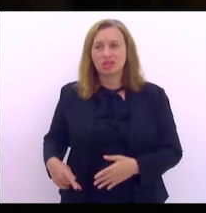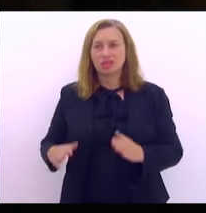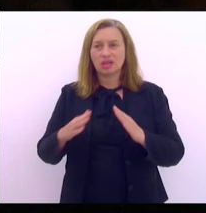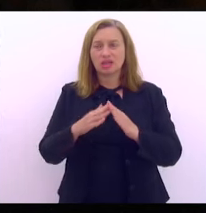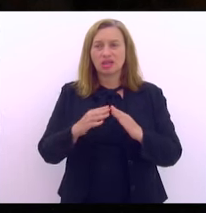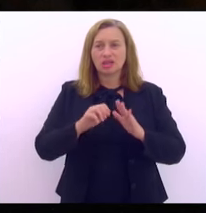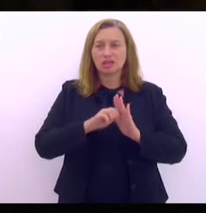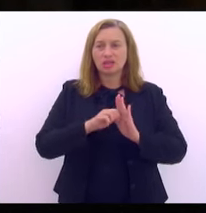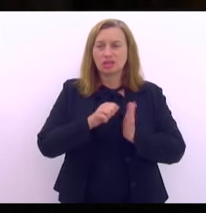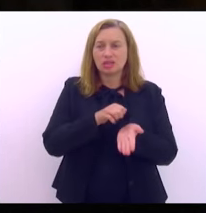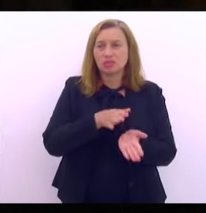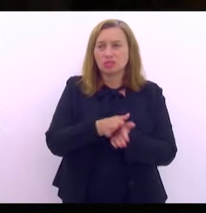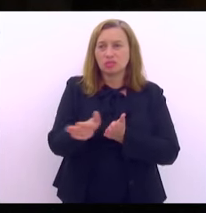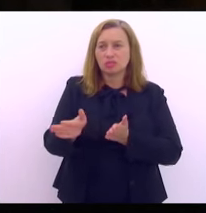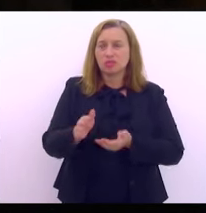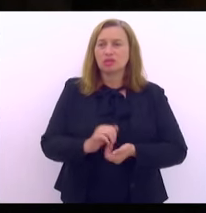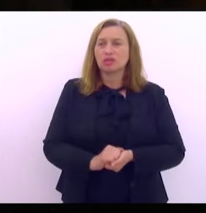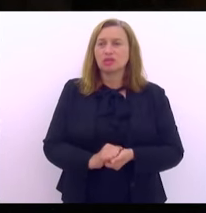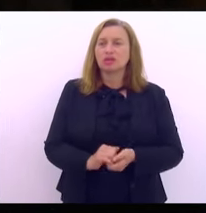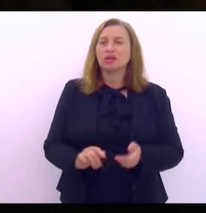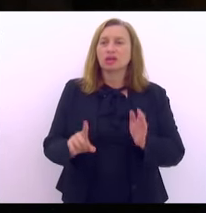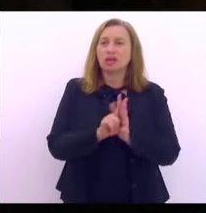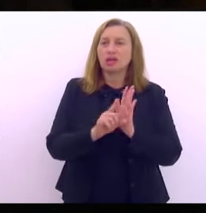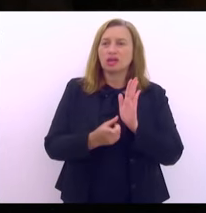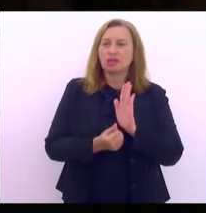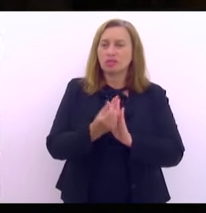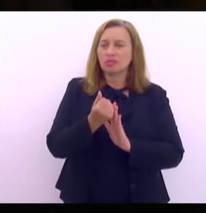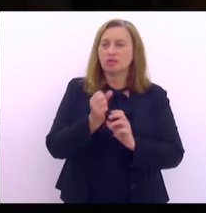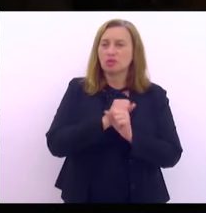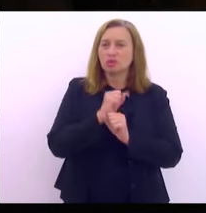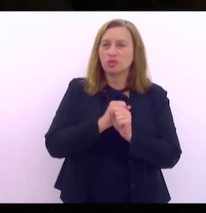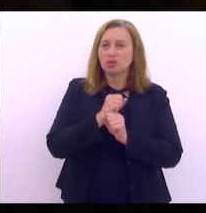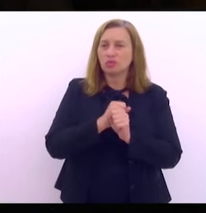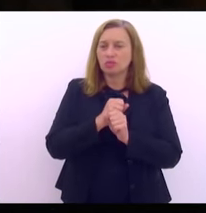publicou, a lei de orçamento anual